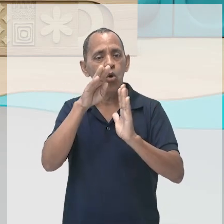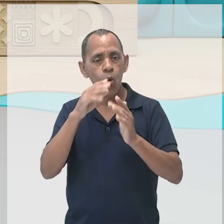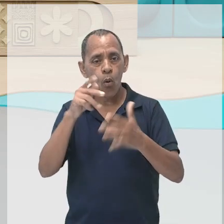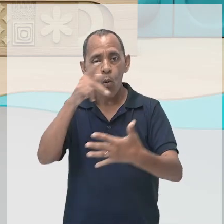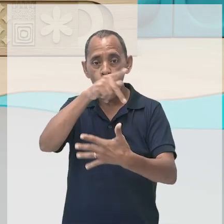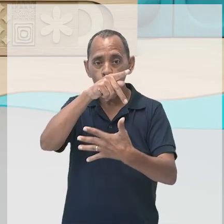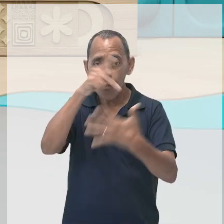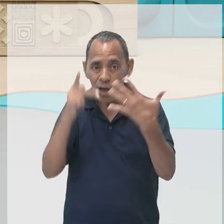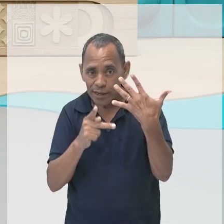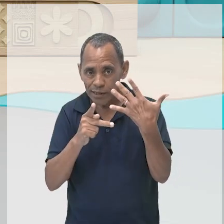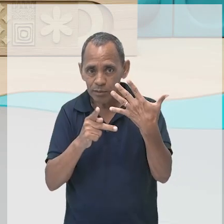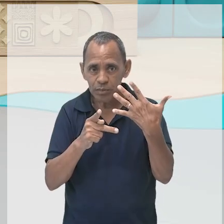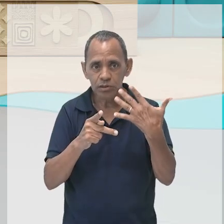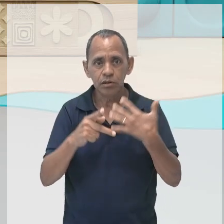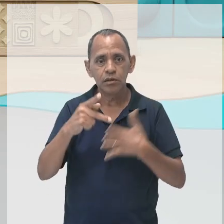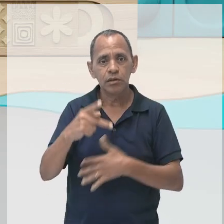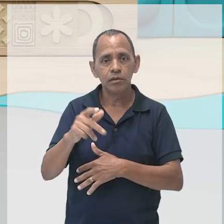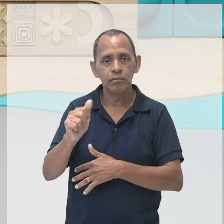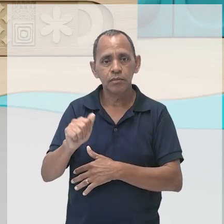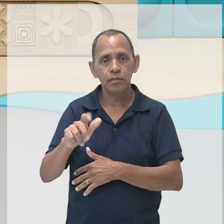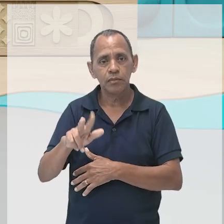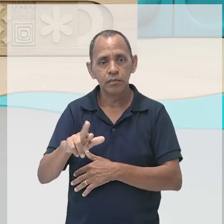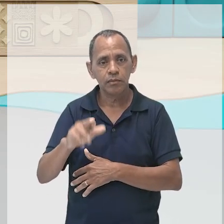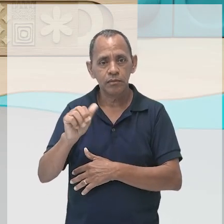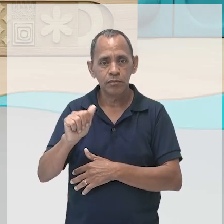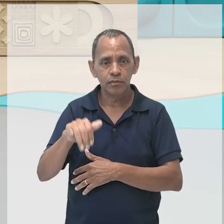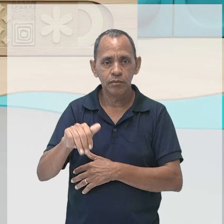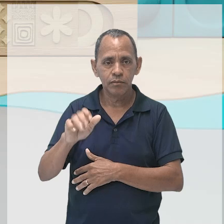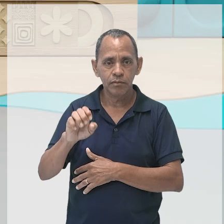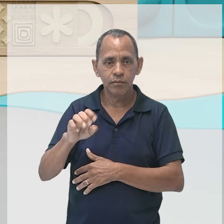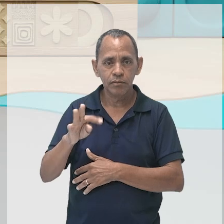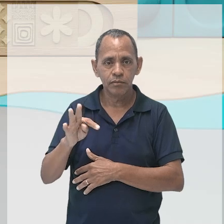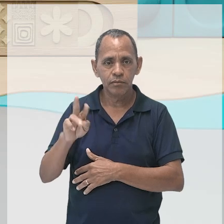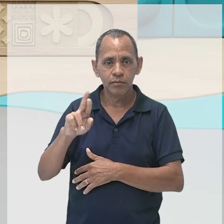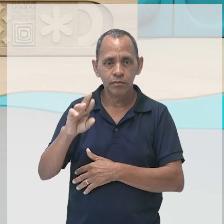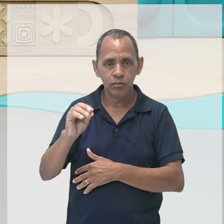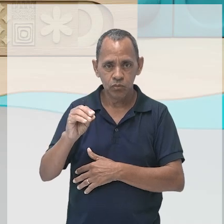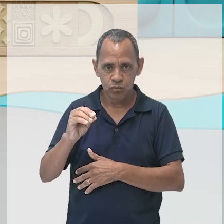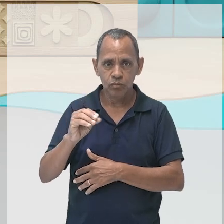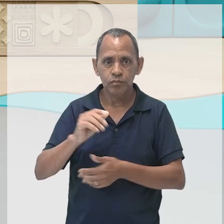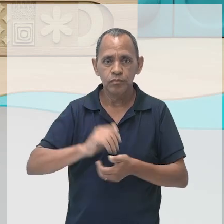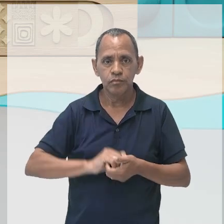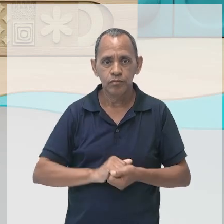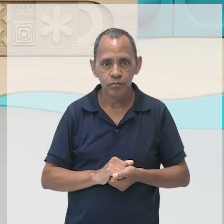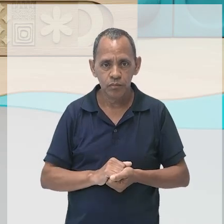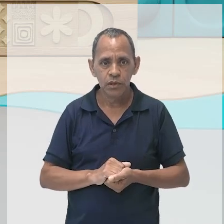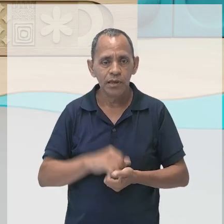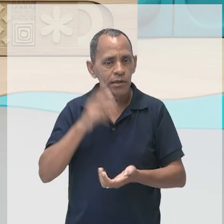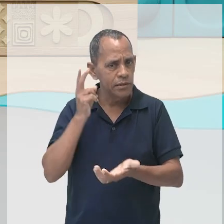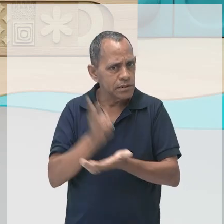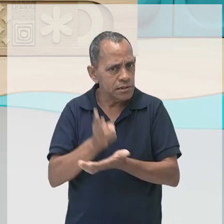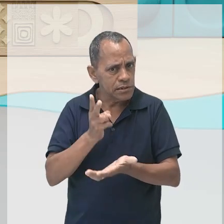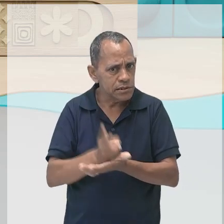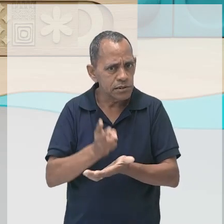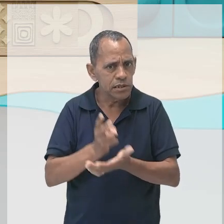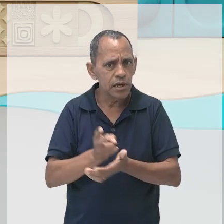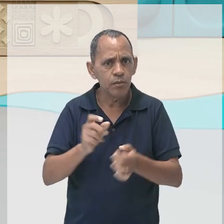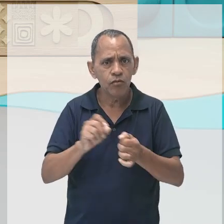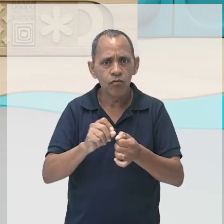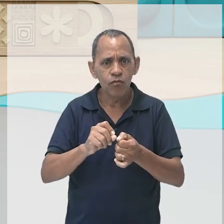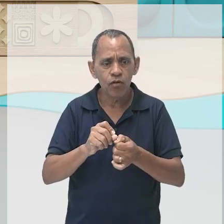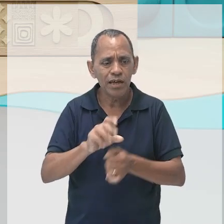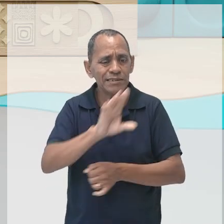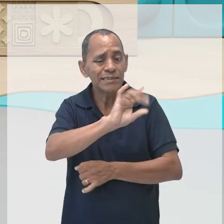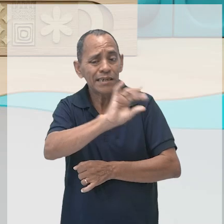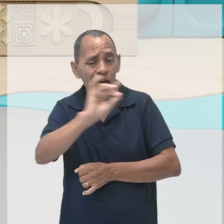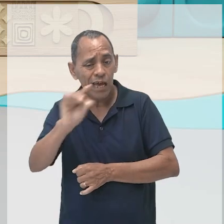o que vai ser demandado ali para o aluno, né? Lembrando que a gente sempre faz os treinamentos de acordo com cada indivíduo, com a necessidade de